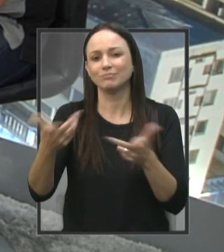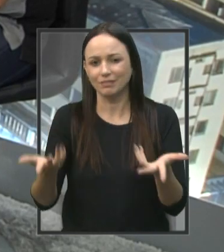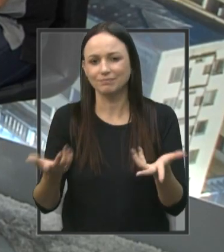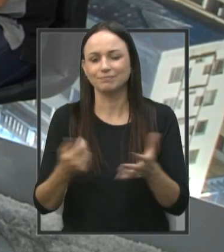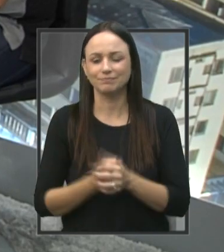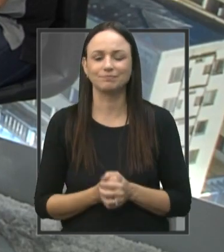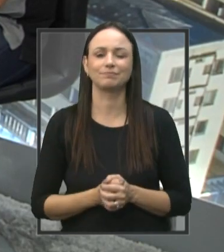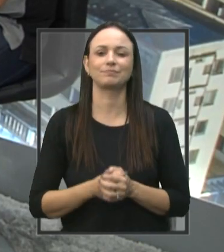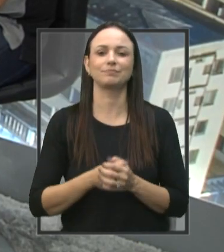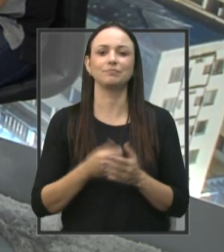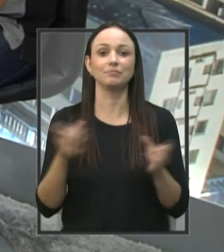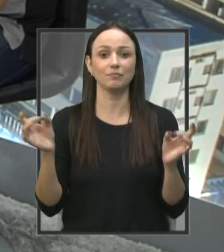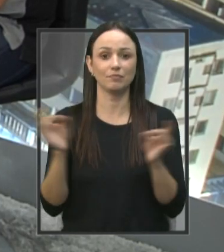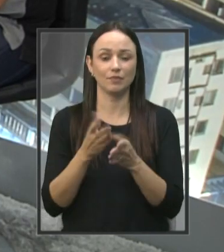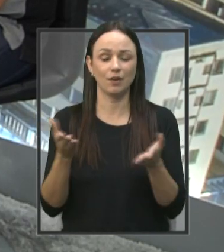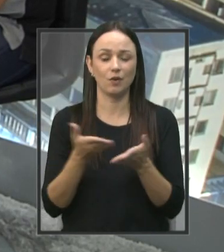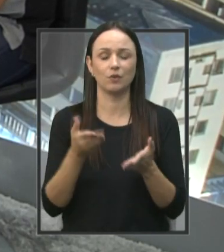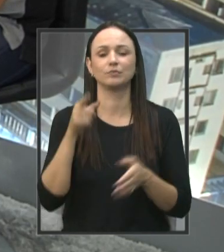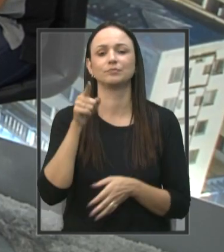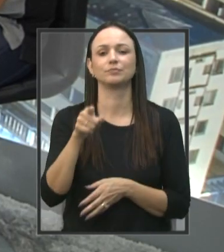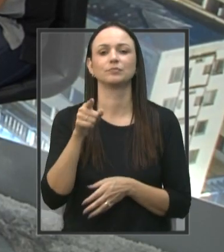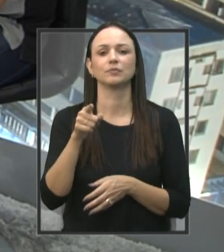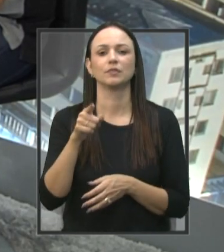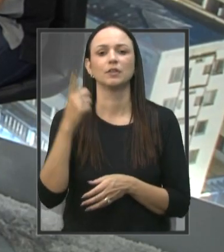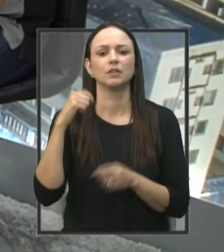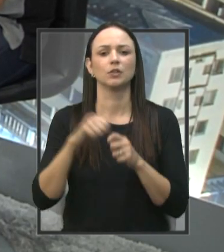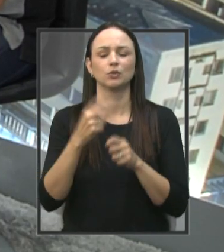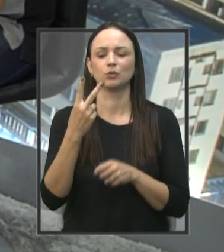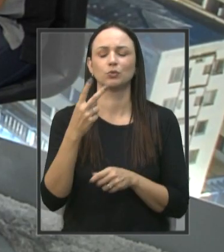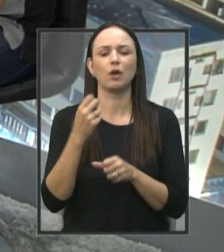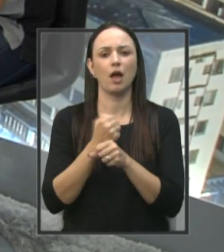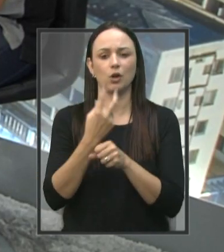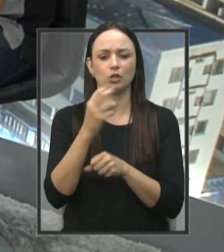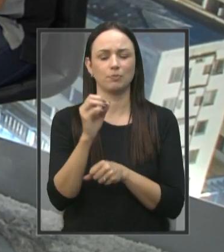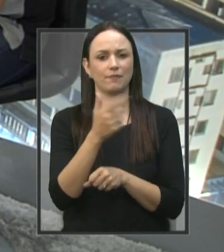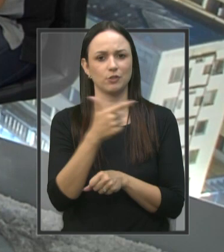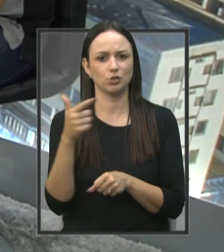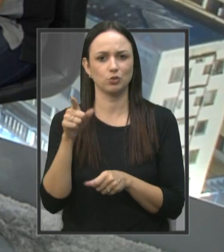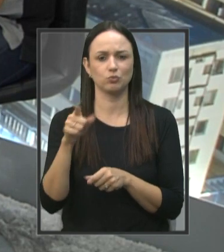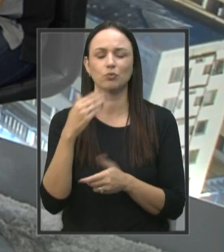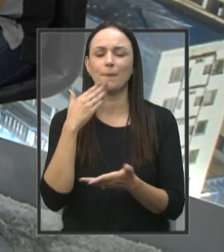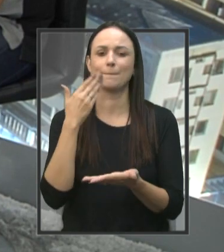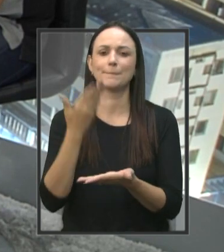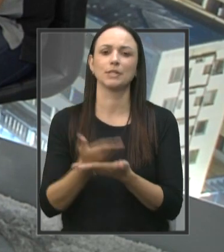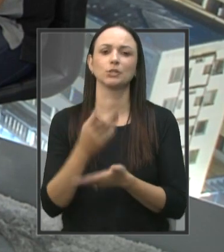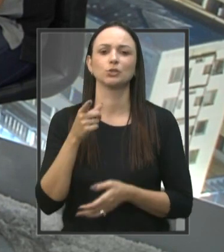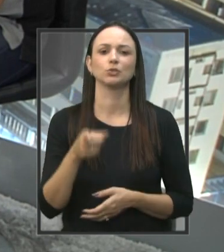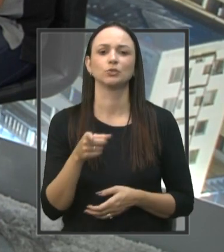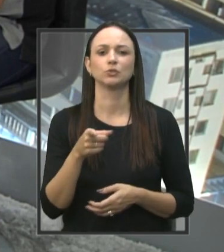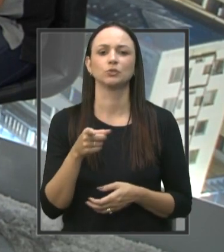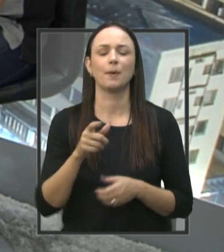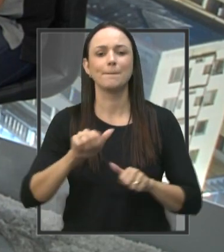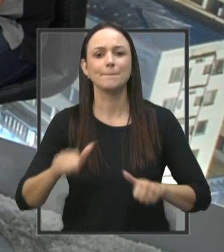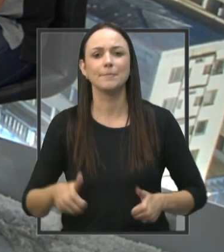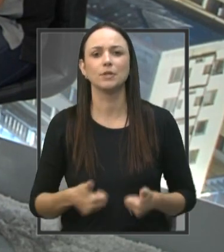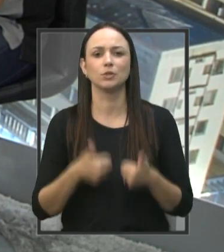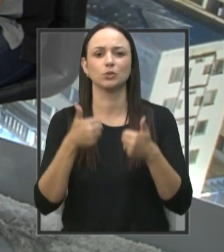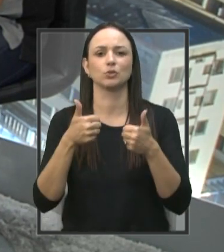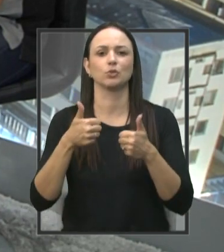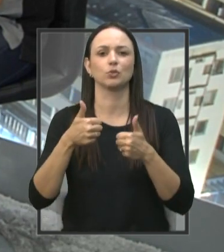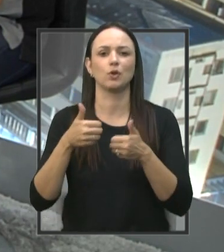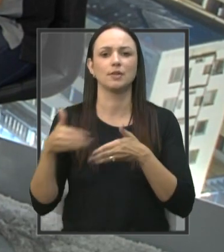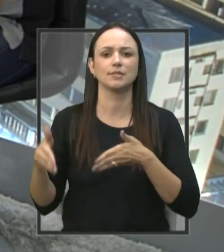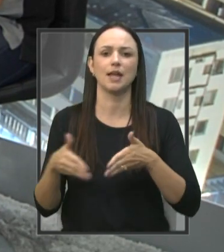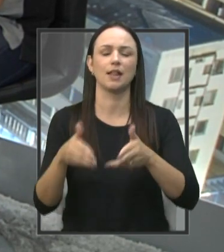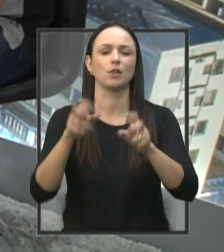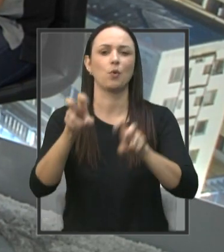Bom, vereador, a gente já caminha para o encerramento. Rapidamente, o senhor também atuou em 2022 com pedidos para melhorias em